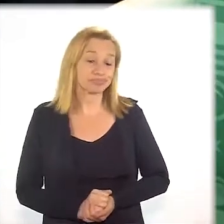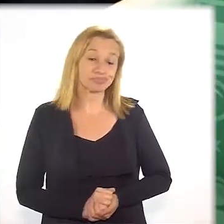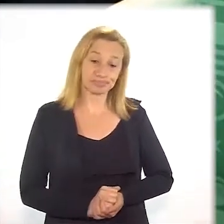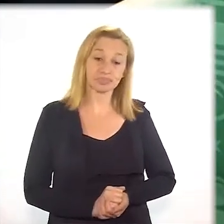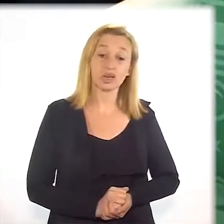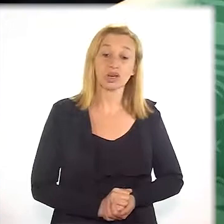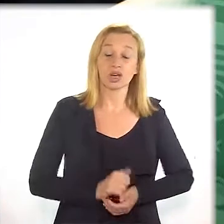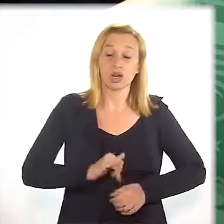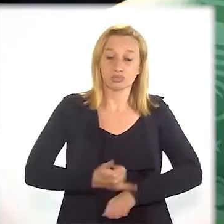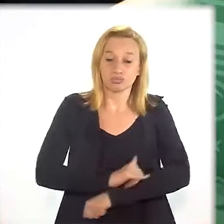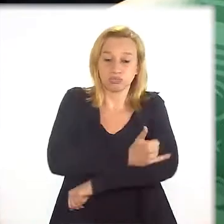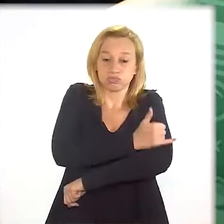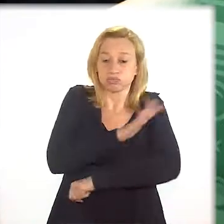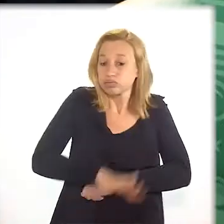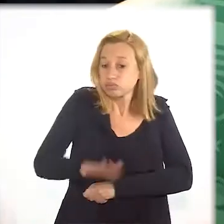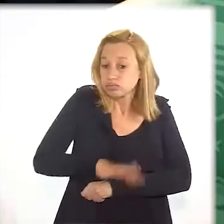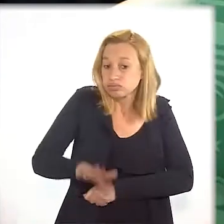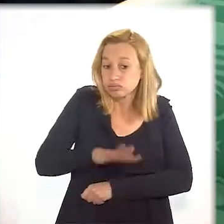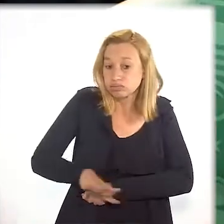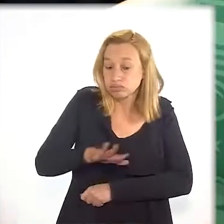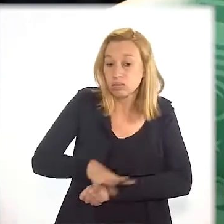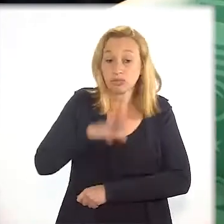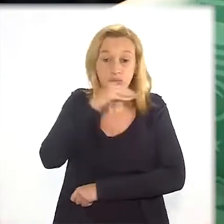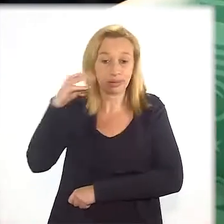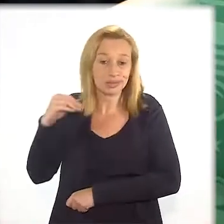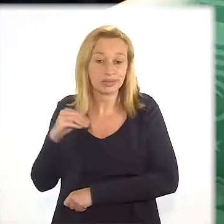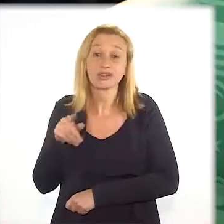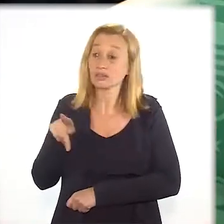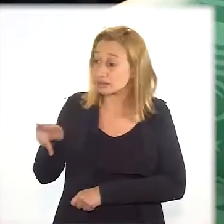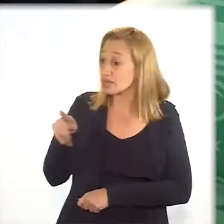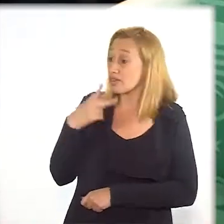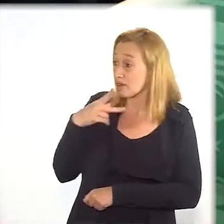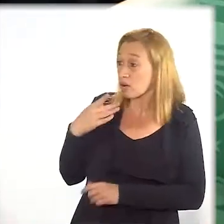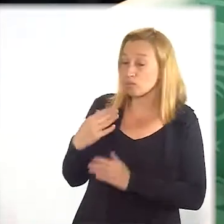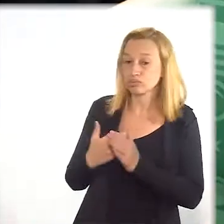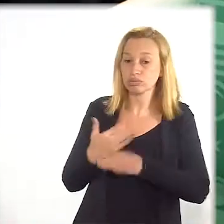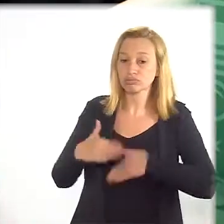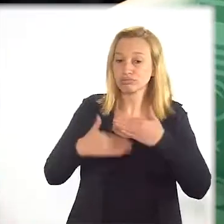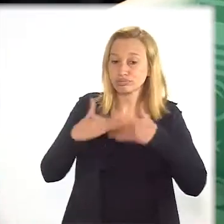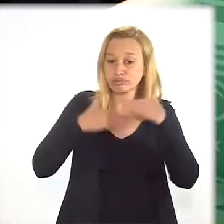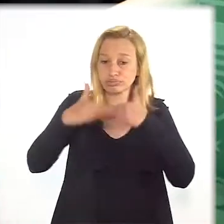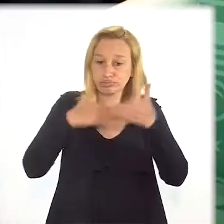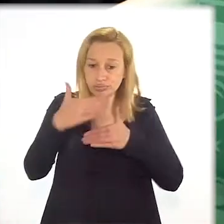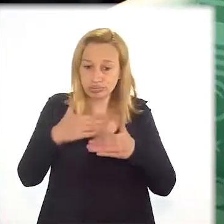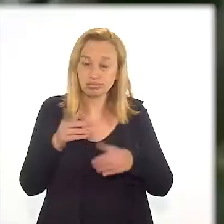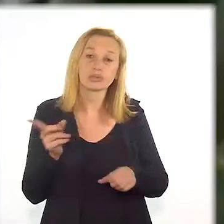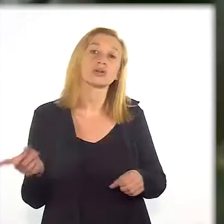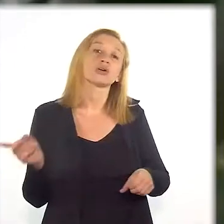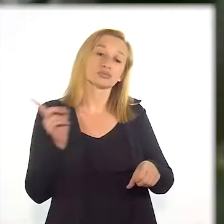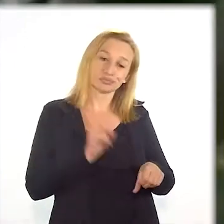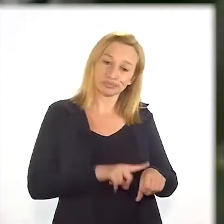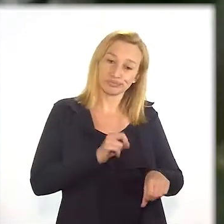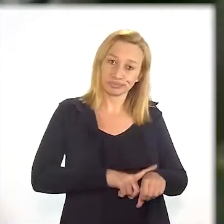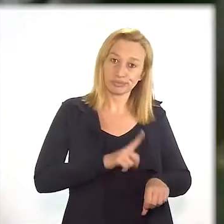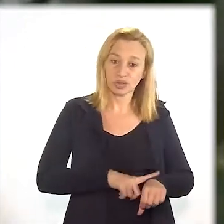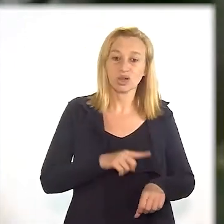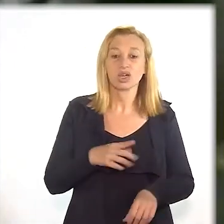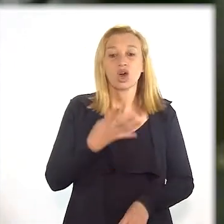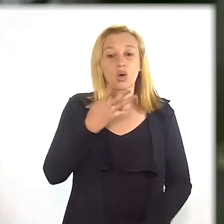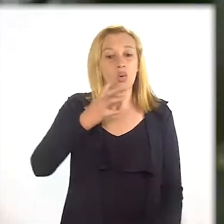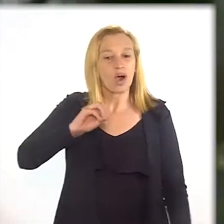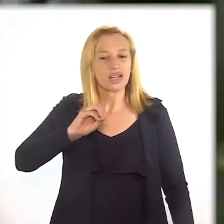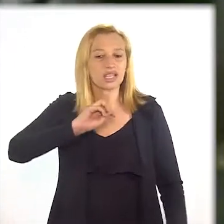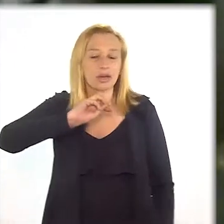entre as crianças e adolescentes, como você bem disse, vem crescendo ao longo do tempo, né? A gente estima que cerca de